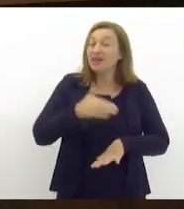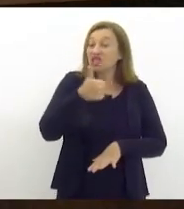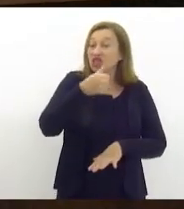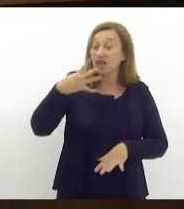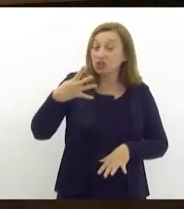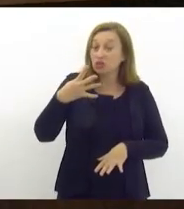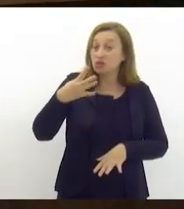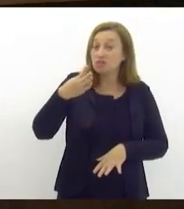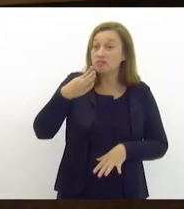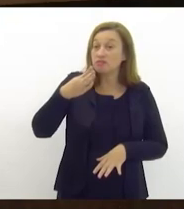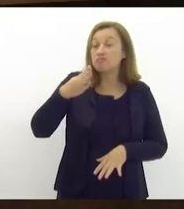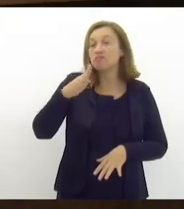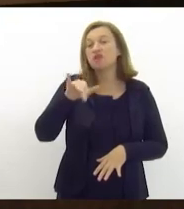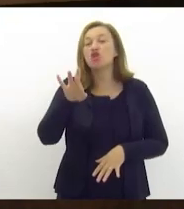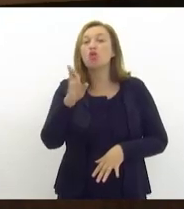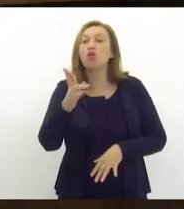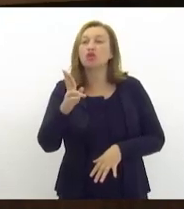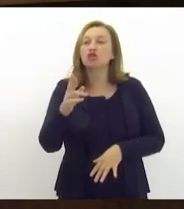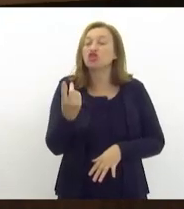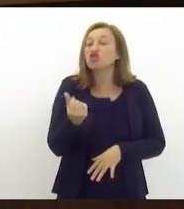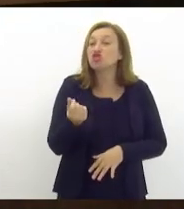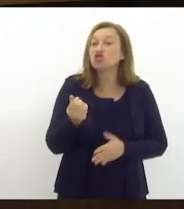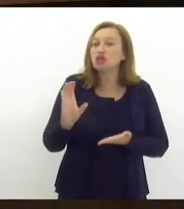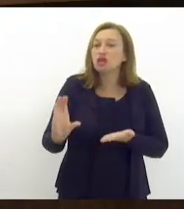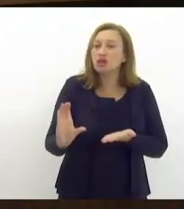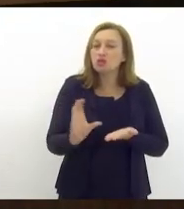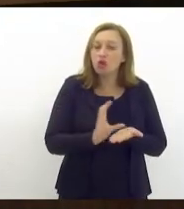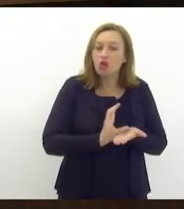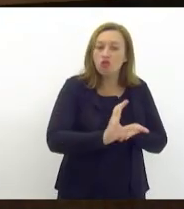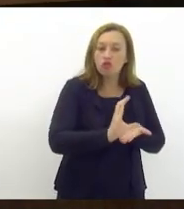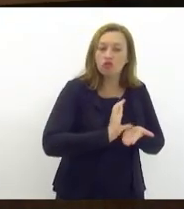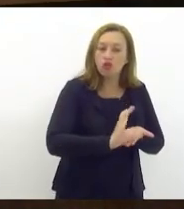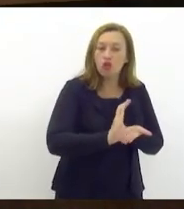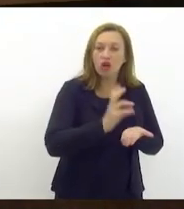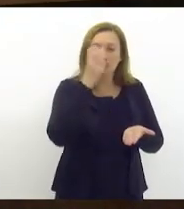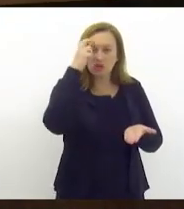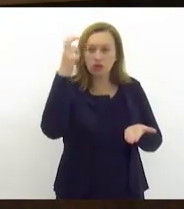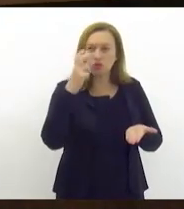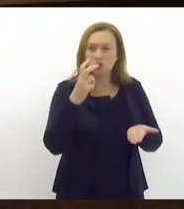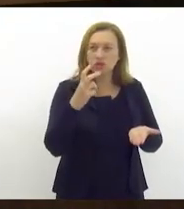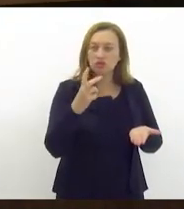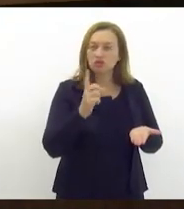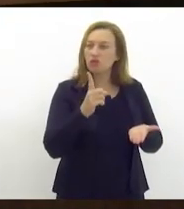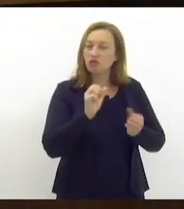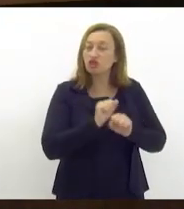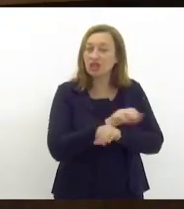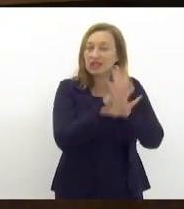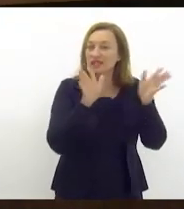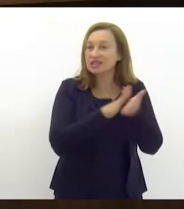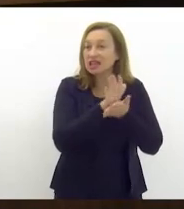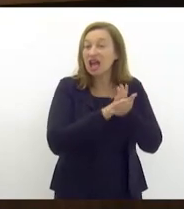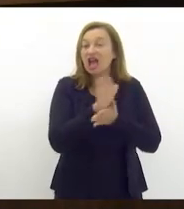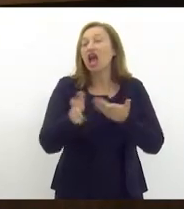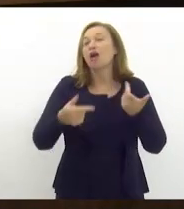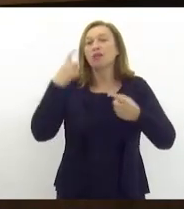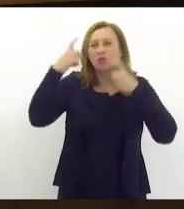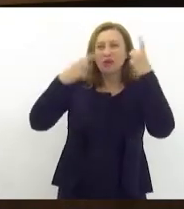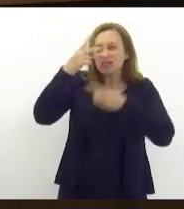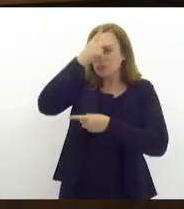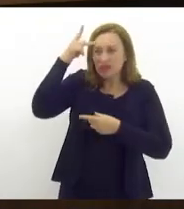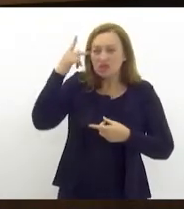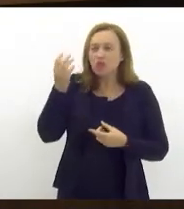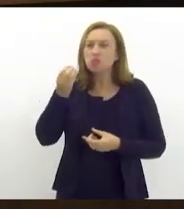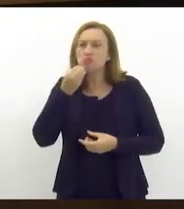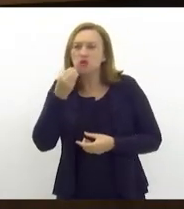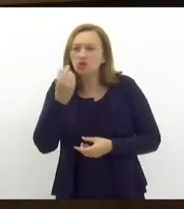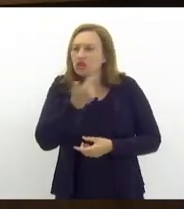14 bilhões de dinheiro captado na cultura que nunca foi prestado conta. Já que a preocupação é com pessoas que nunca tiveram